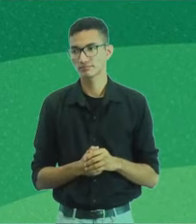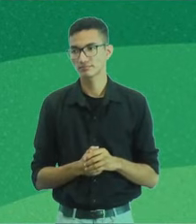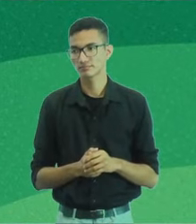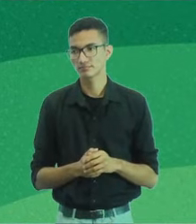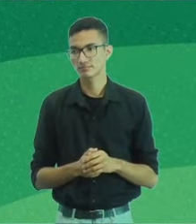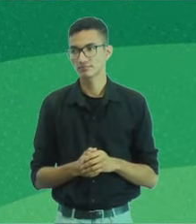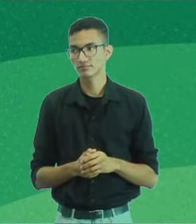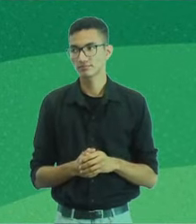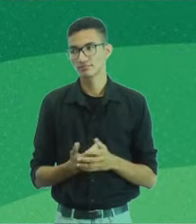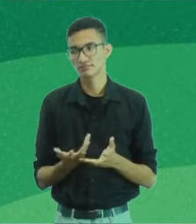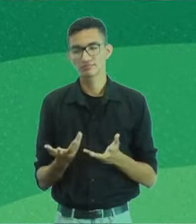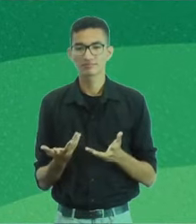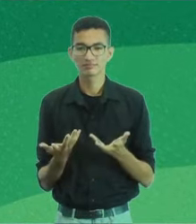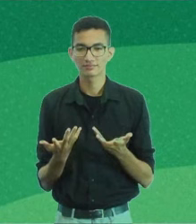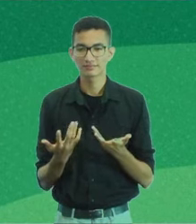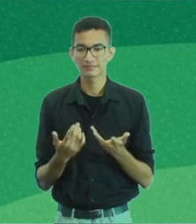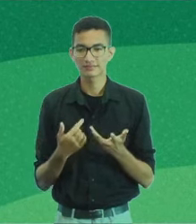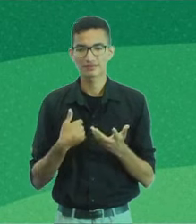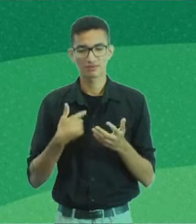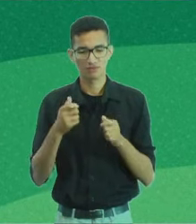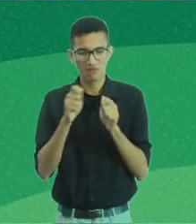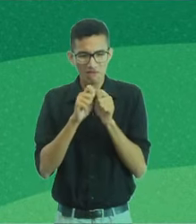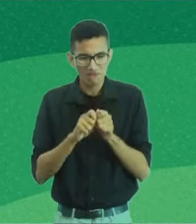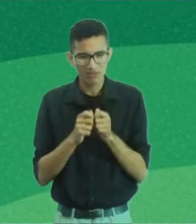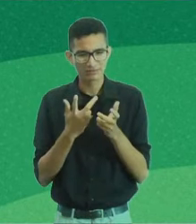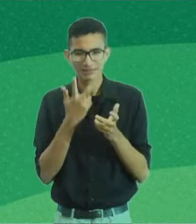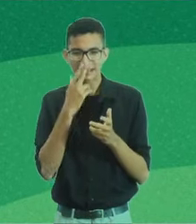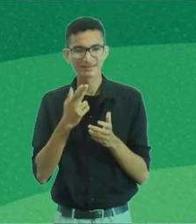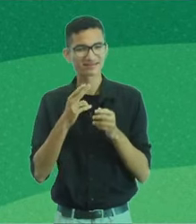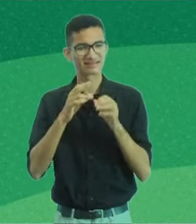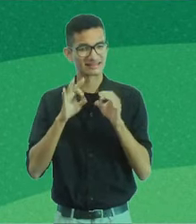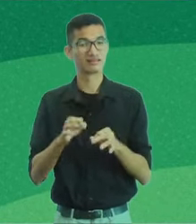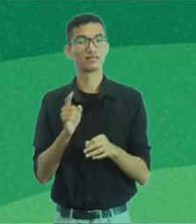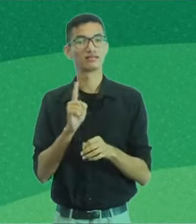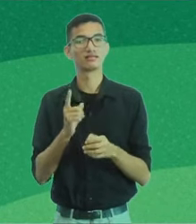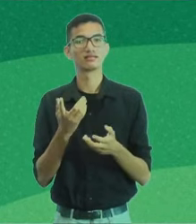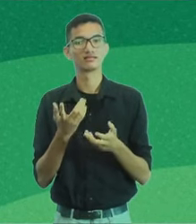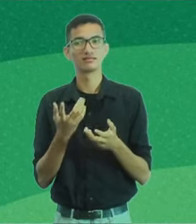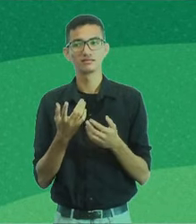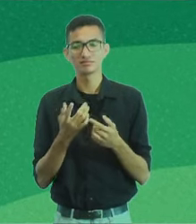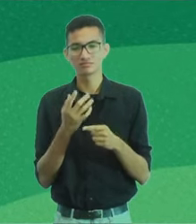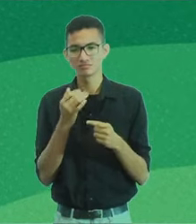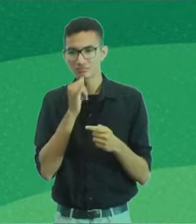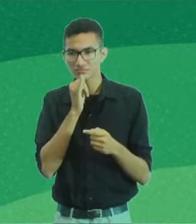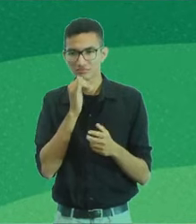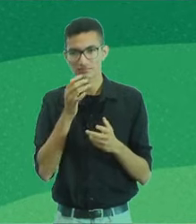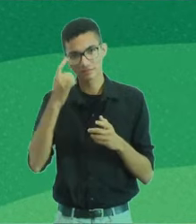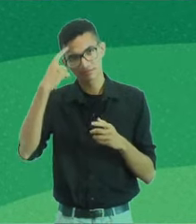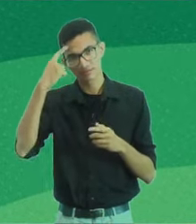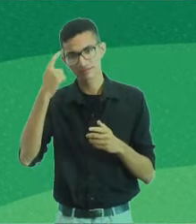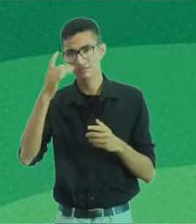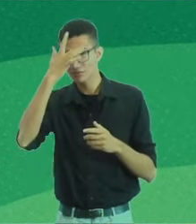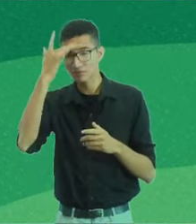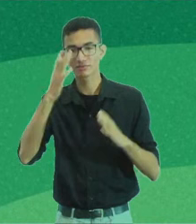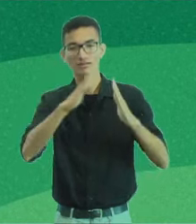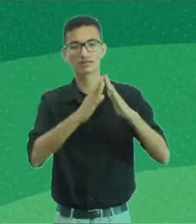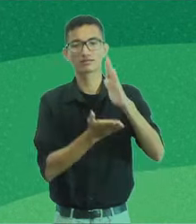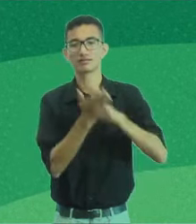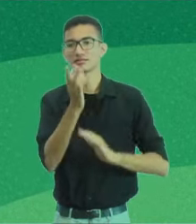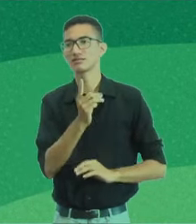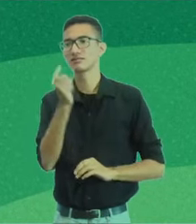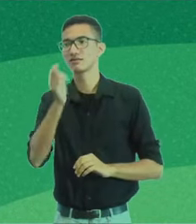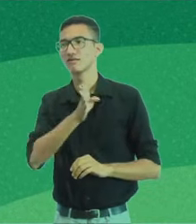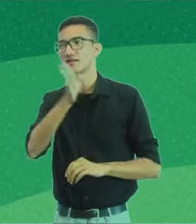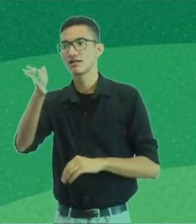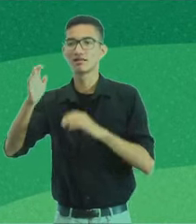é muito Improvável fazer o que a gente faz sabe tipo assim eu não sabe você pensa Pô vou sair de casa vou organizar um evento vou